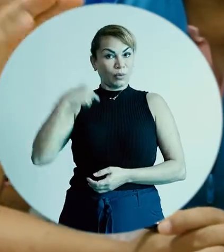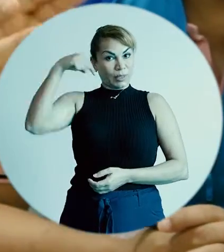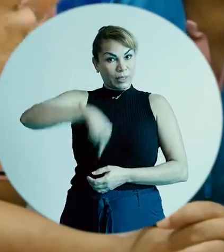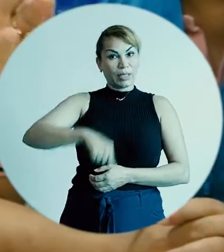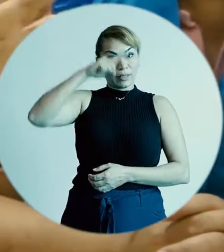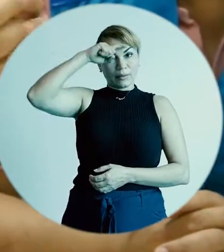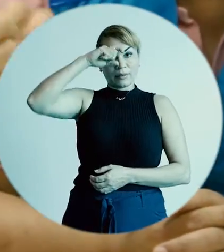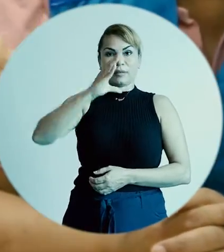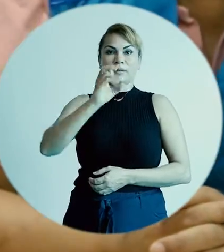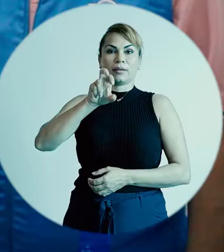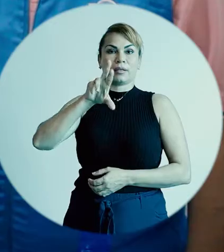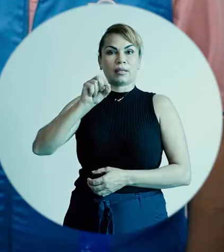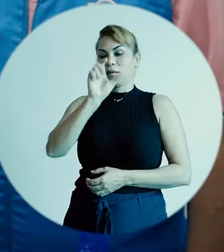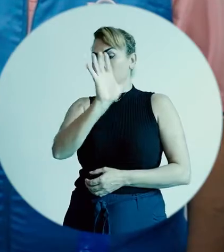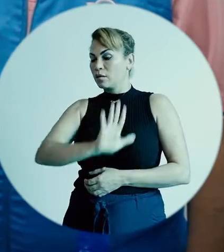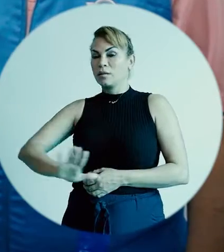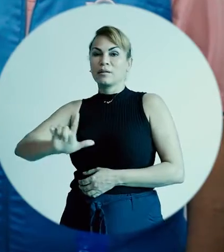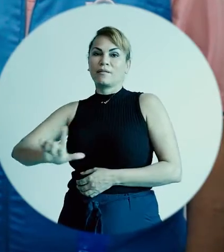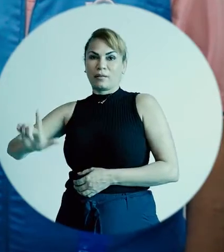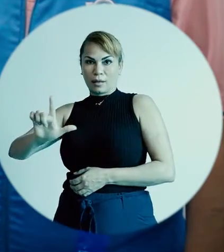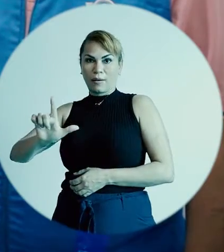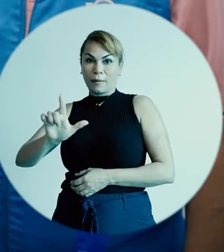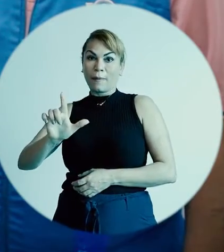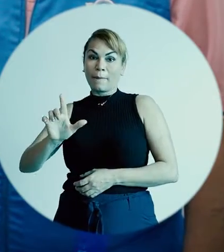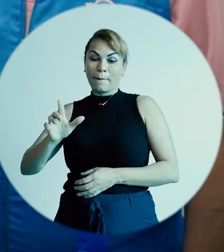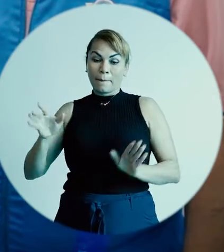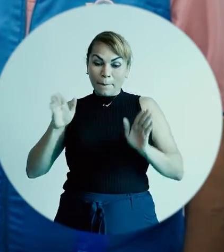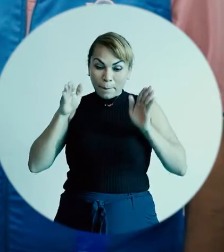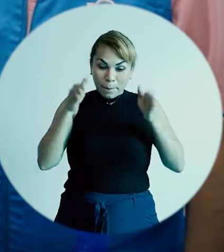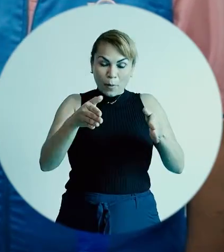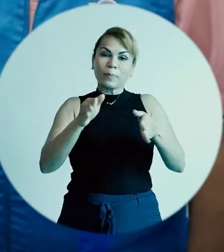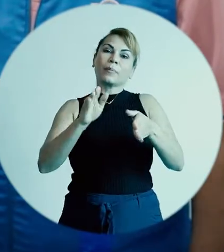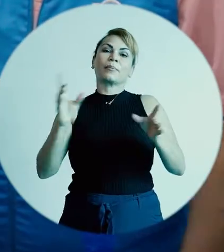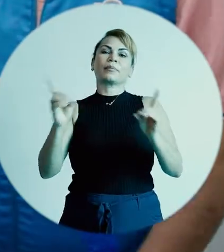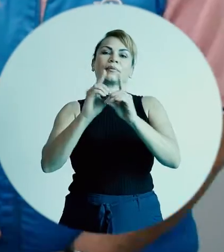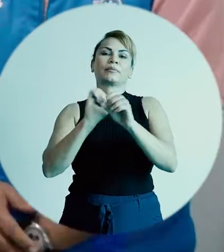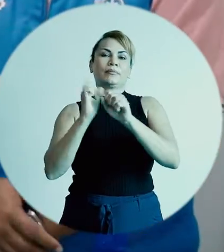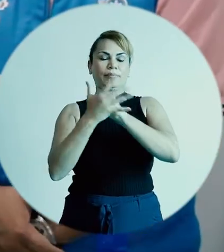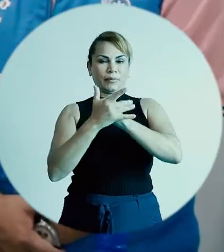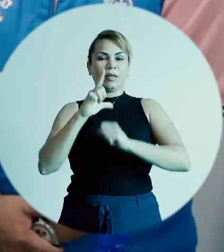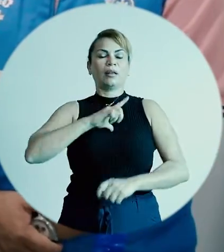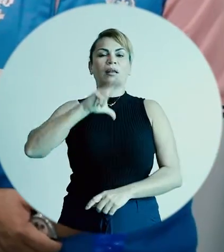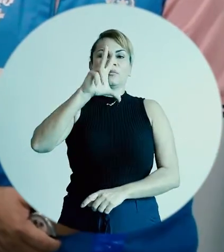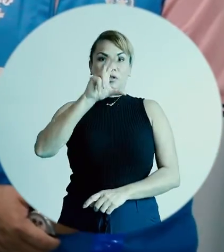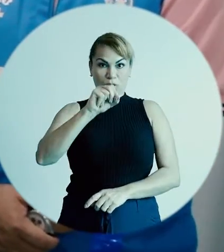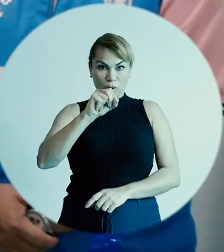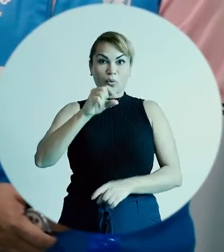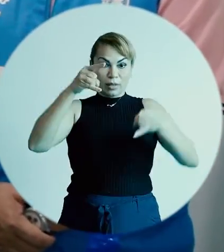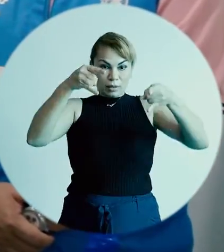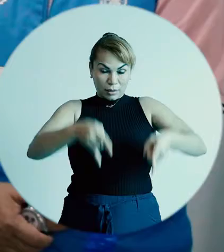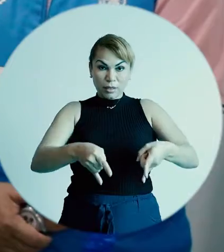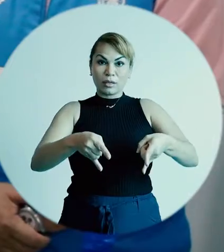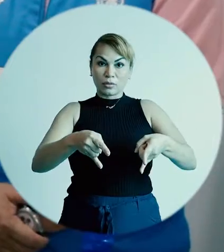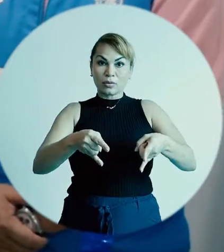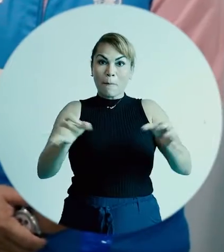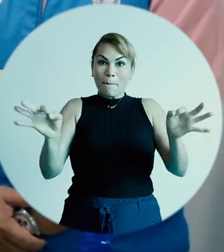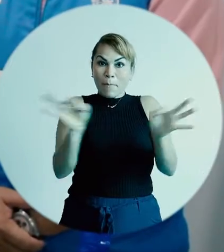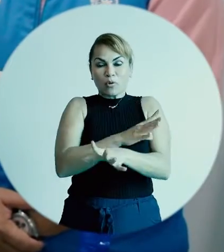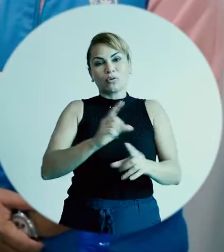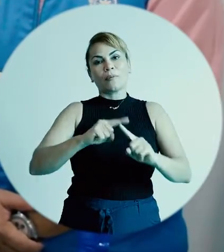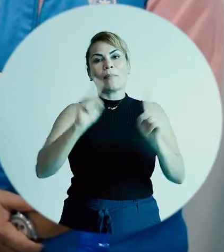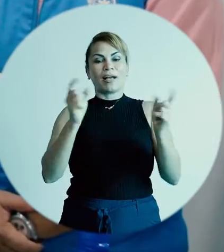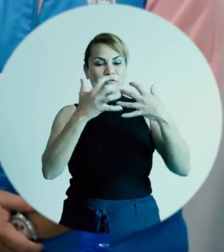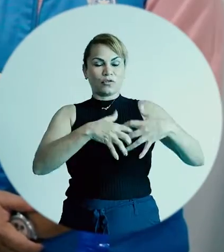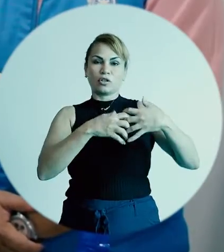Estamos aqui no Cero, esse hospital da Zona Leste, específico para atendimento de Covid, UTI. E aqui temos 50 leitos montados, entretanto,